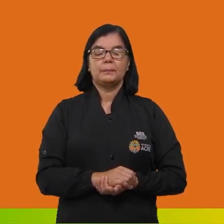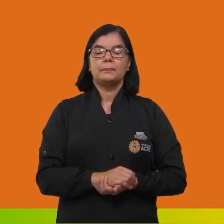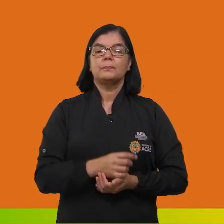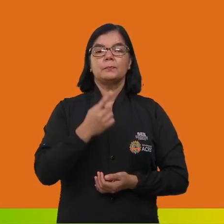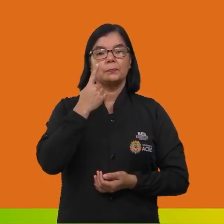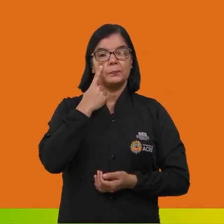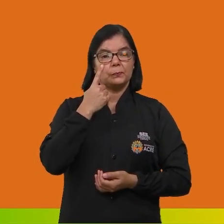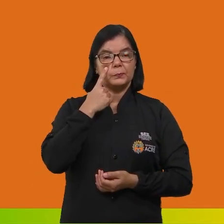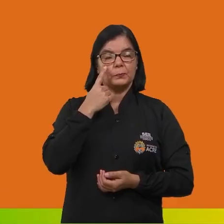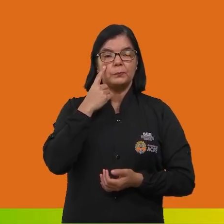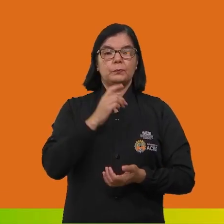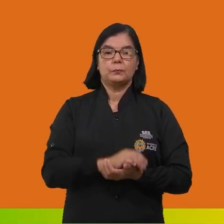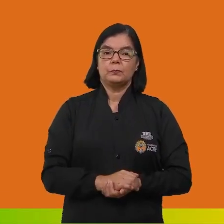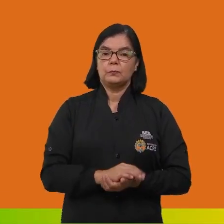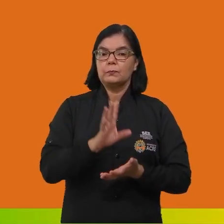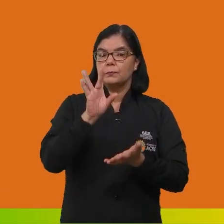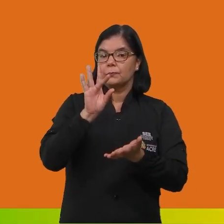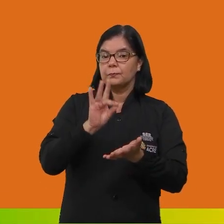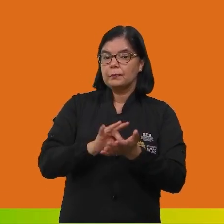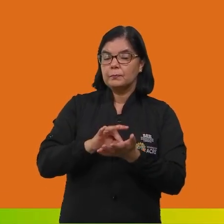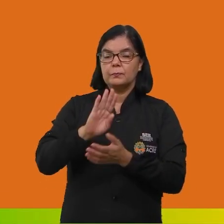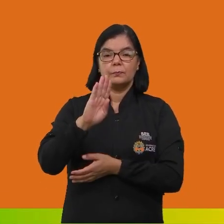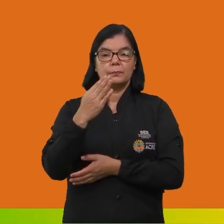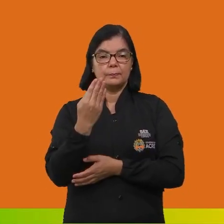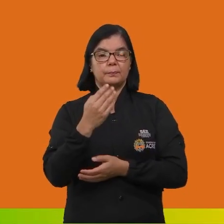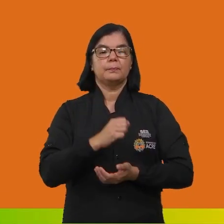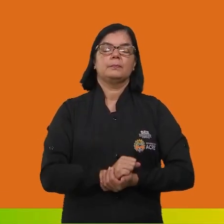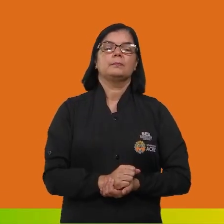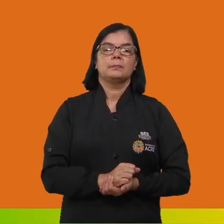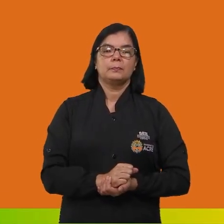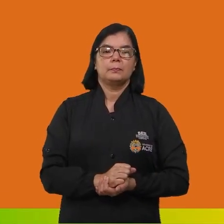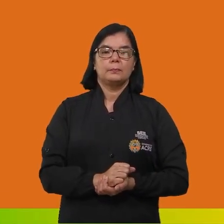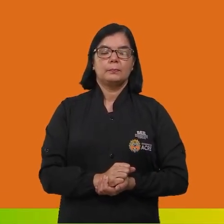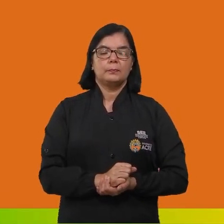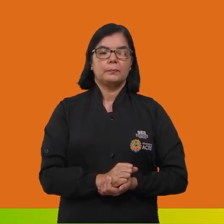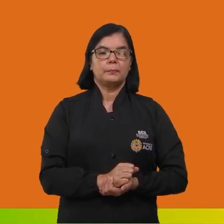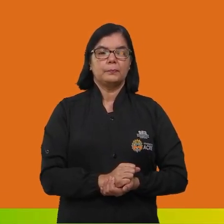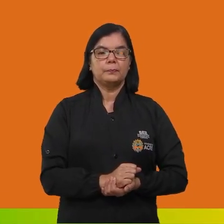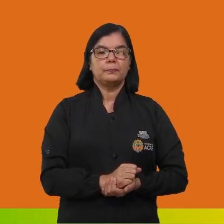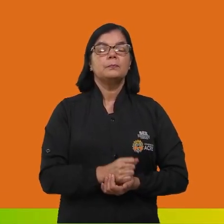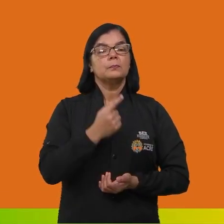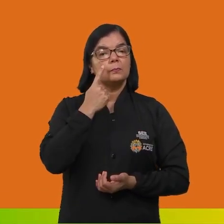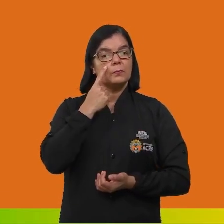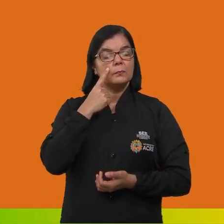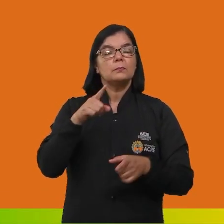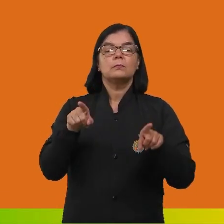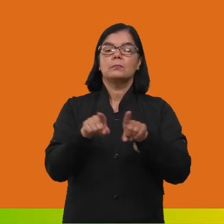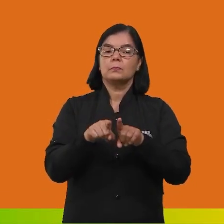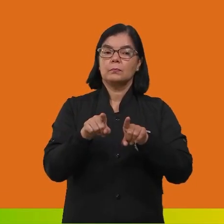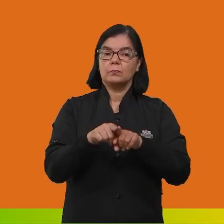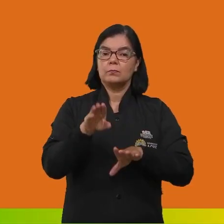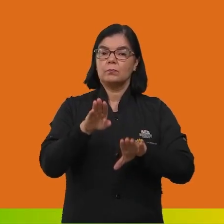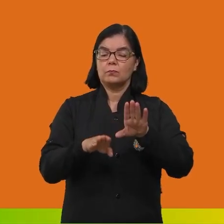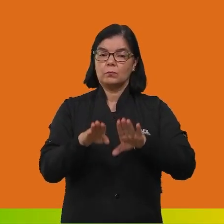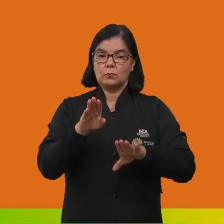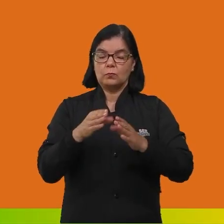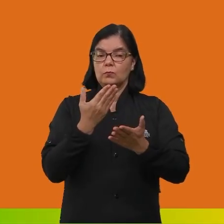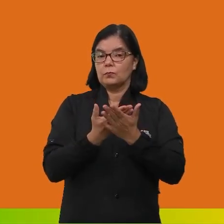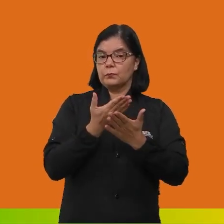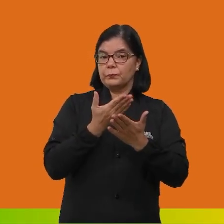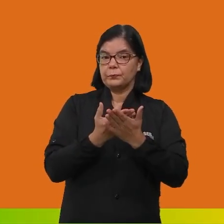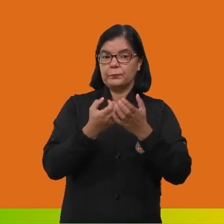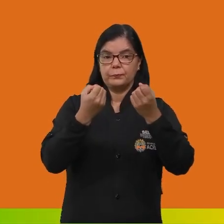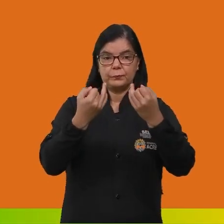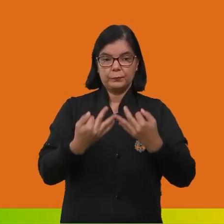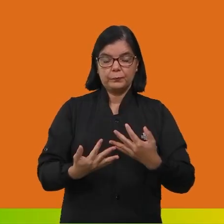Então vamos observar aí, verdadeiro ou falso? Vamos observar essa afirmação e, de acordo com o que